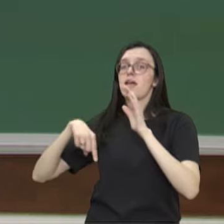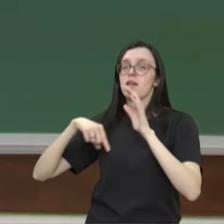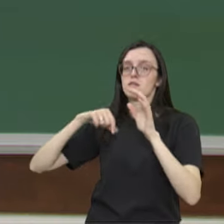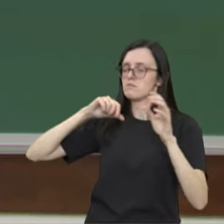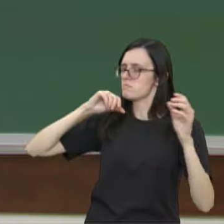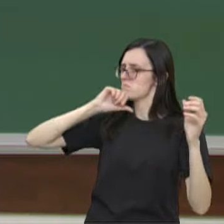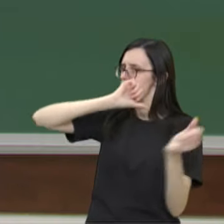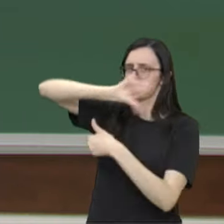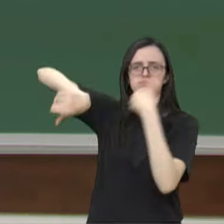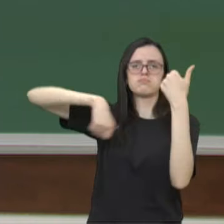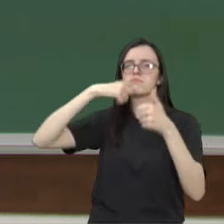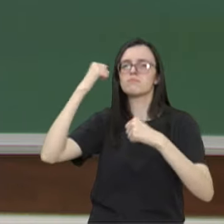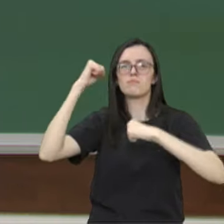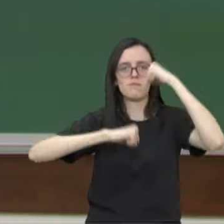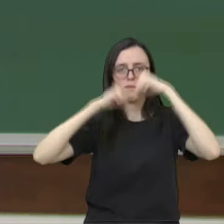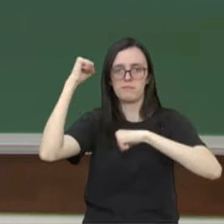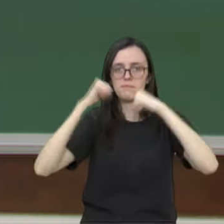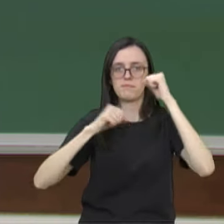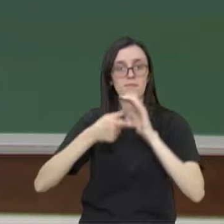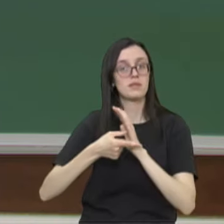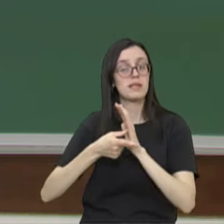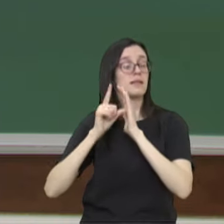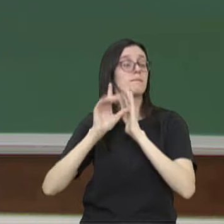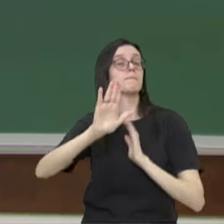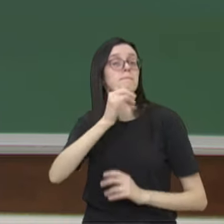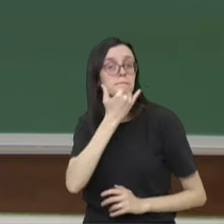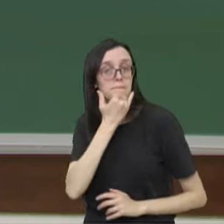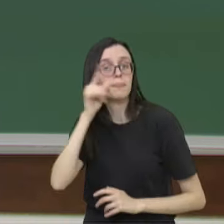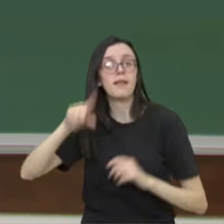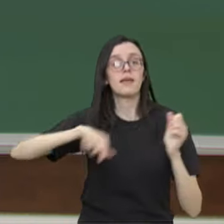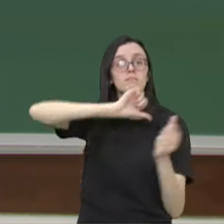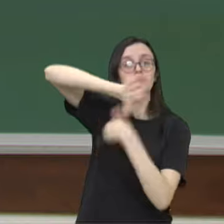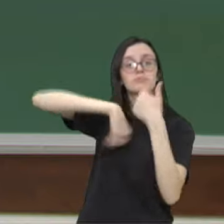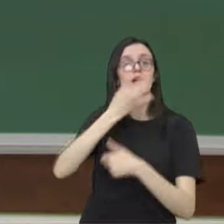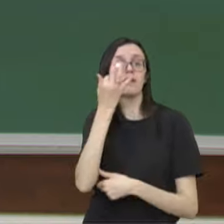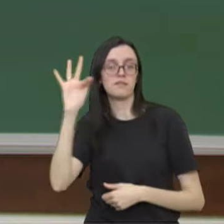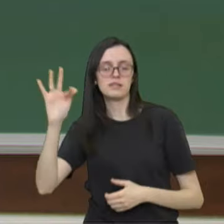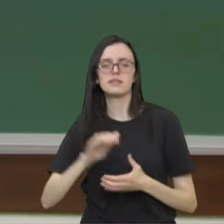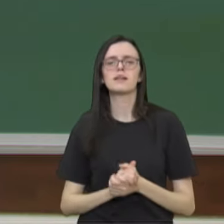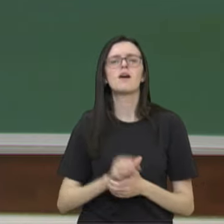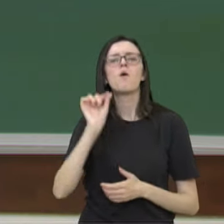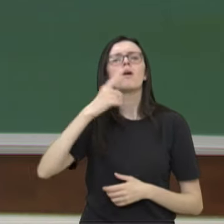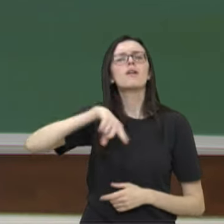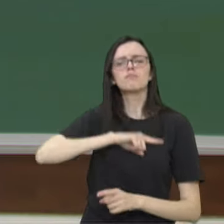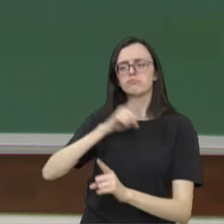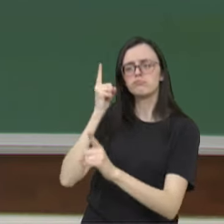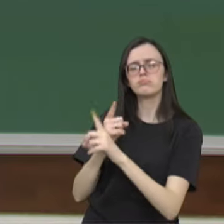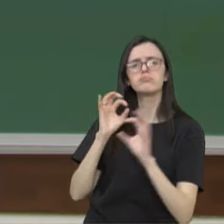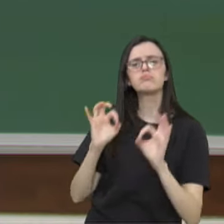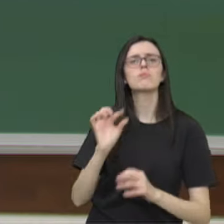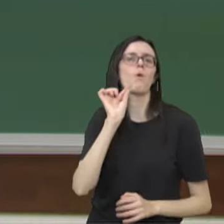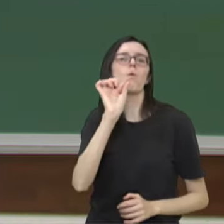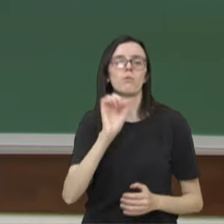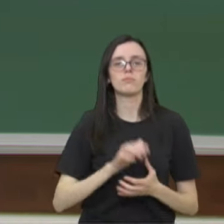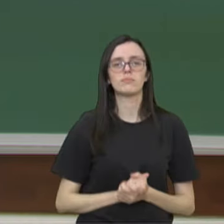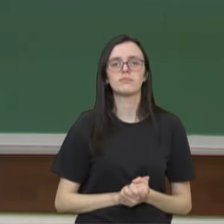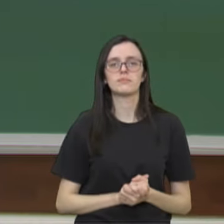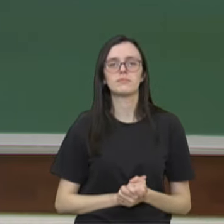Industrial. Anterior à Revolução Francesa. Então, com isso, o que a gente consegue identificar? Que